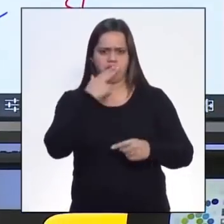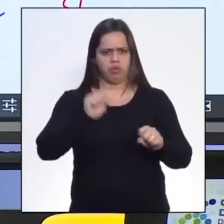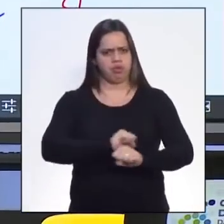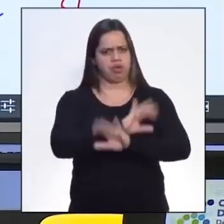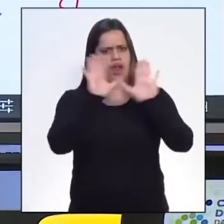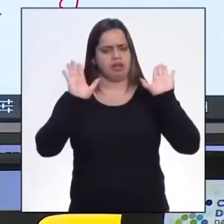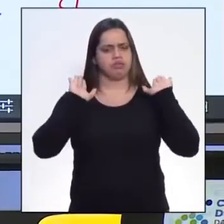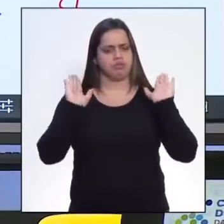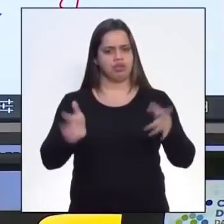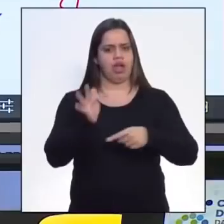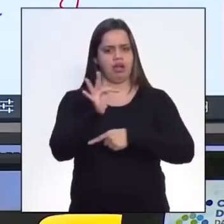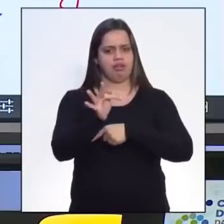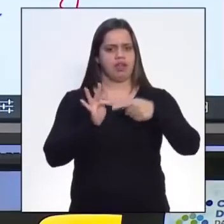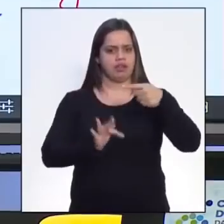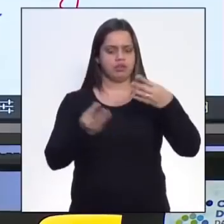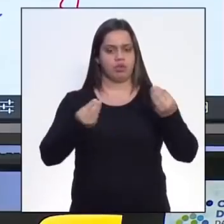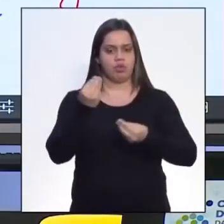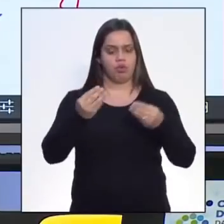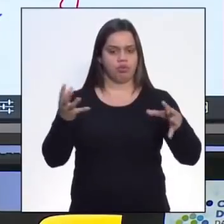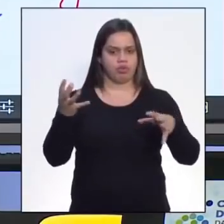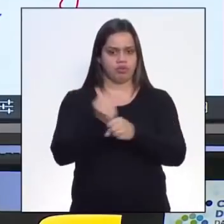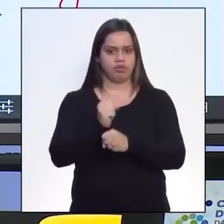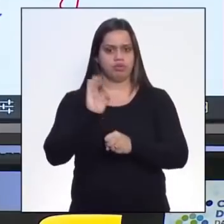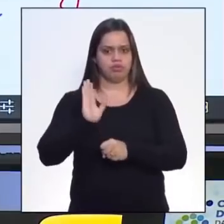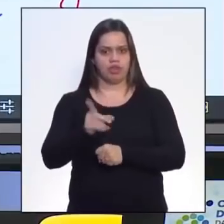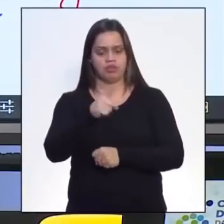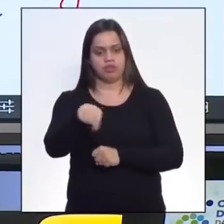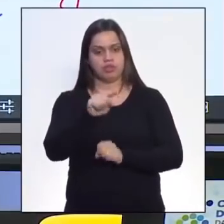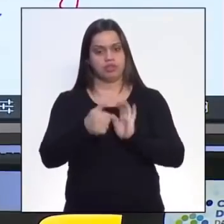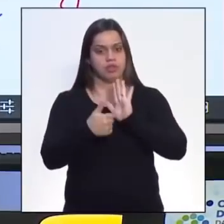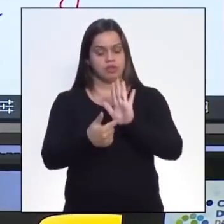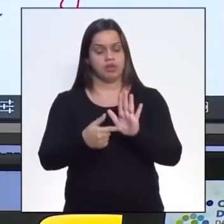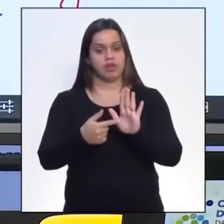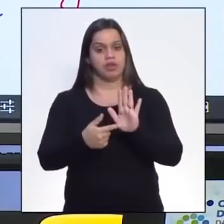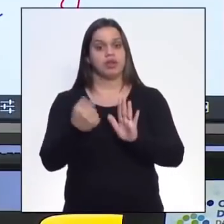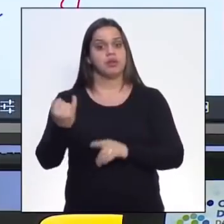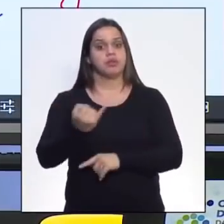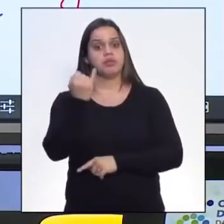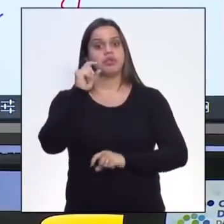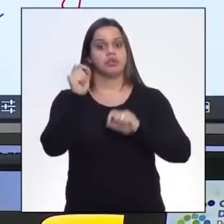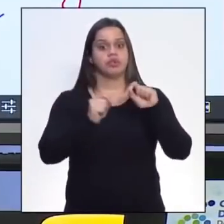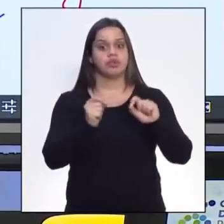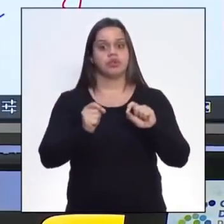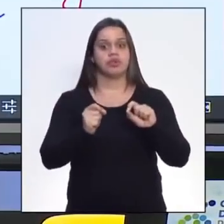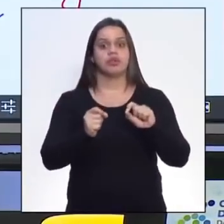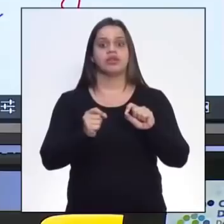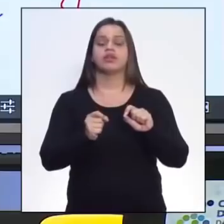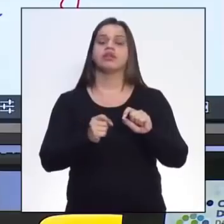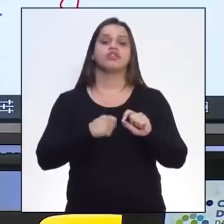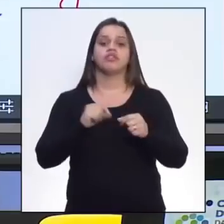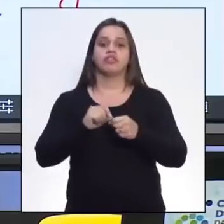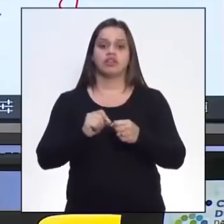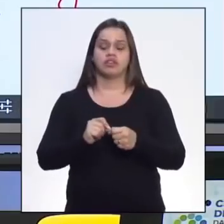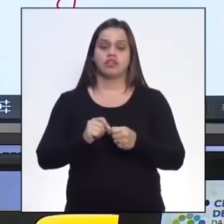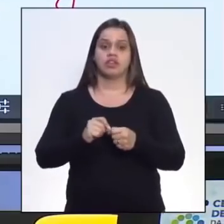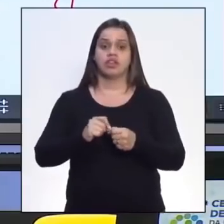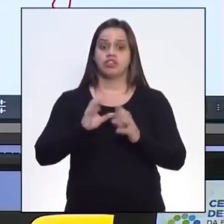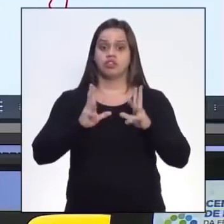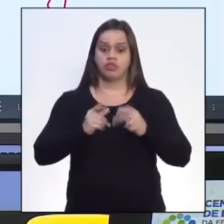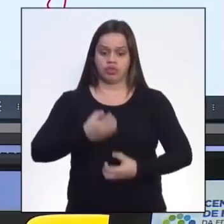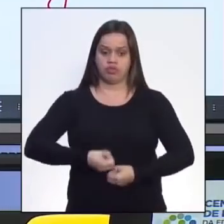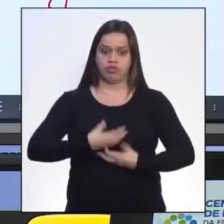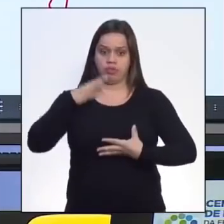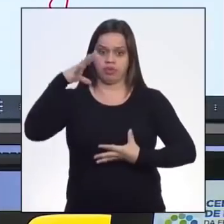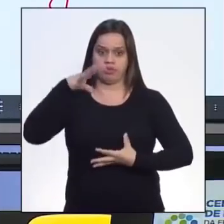para esclarecer para eles e, como você disse, mostrar a importância de elencar as informações